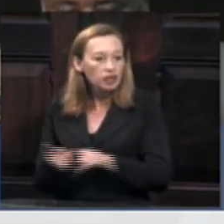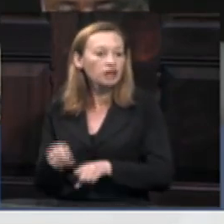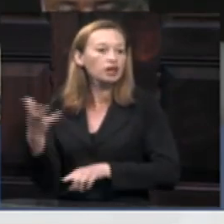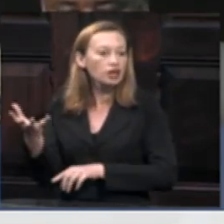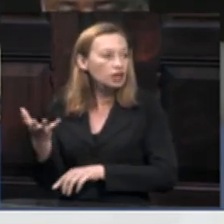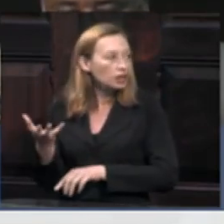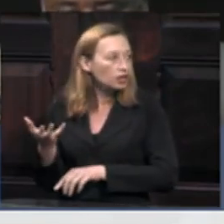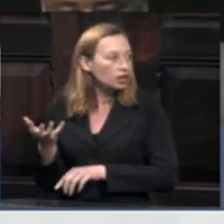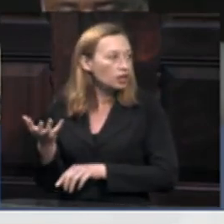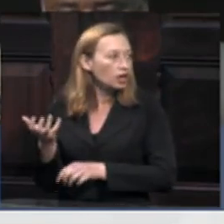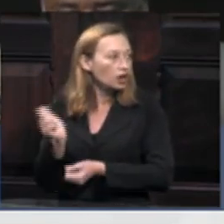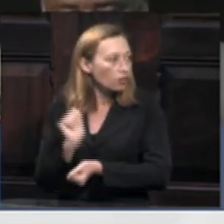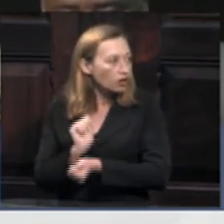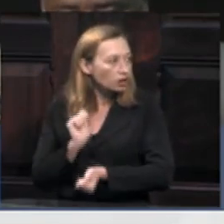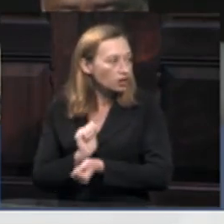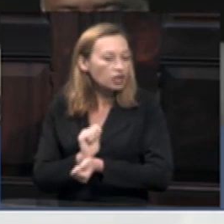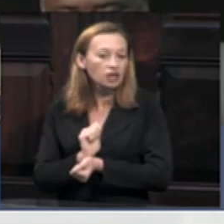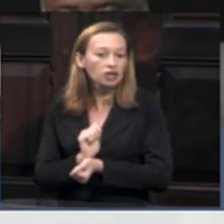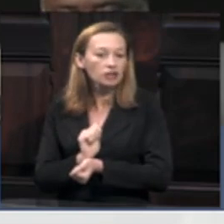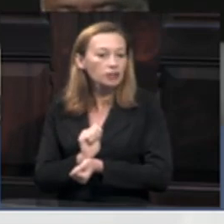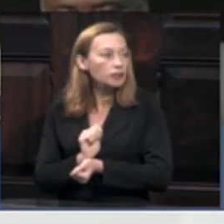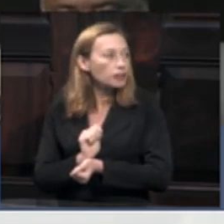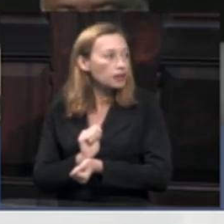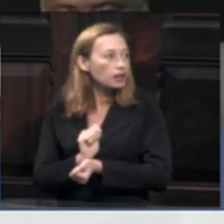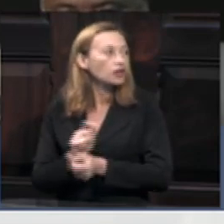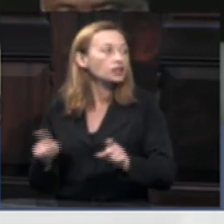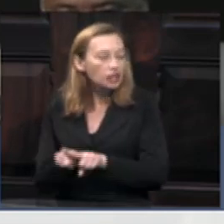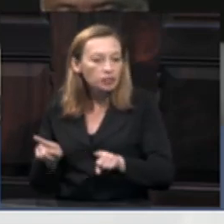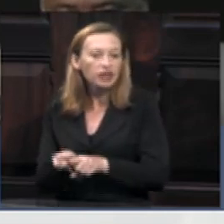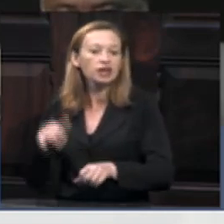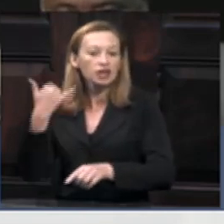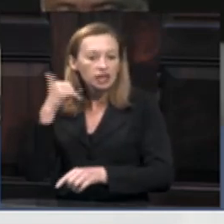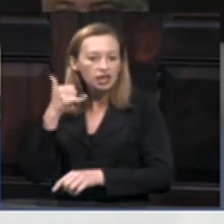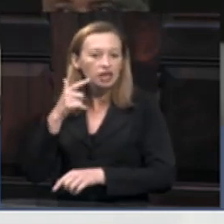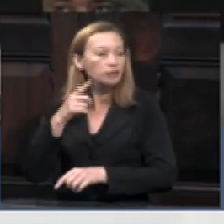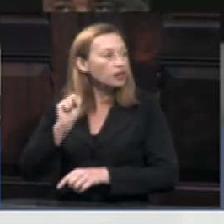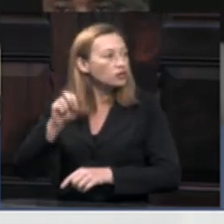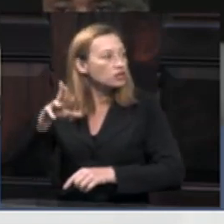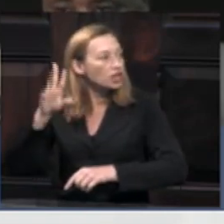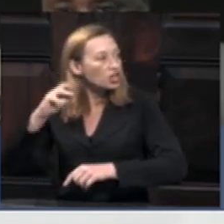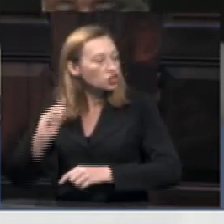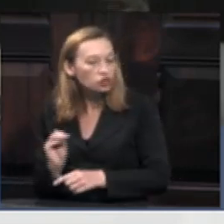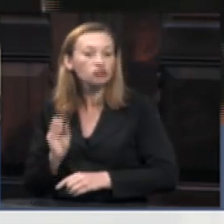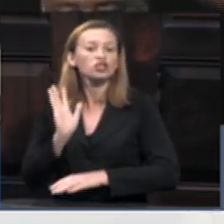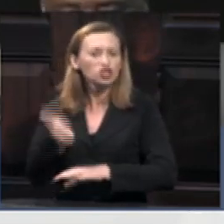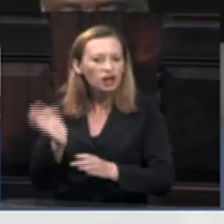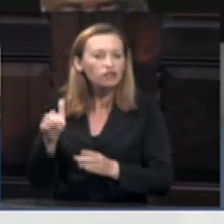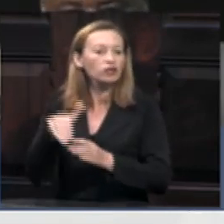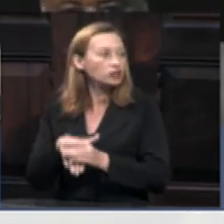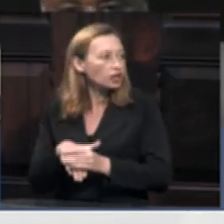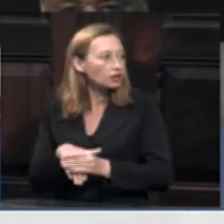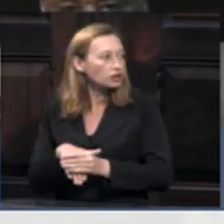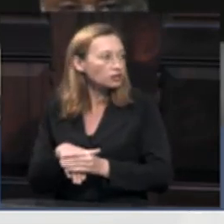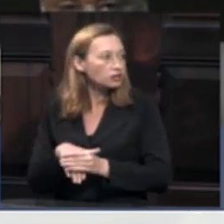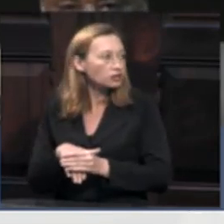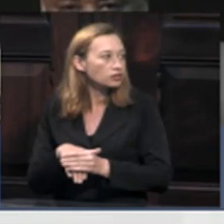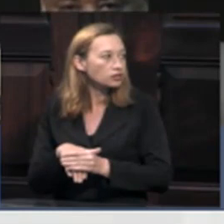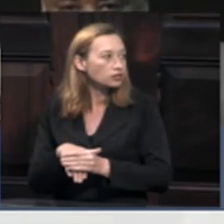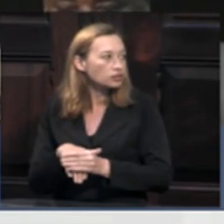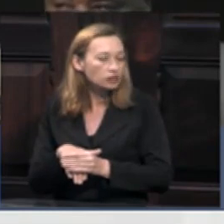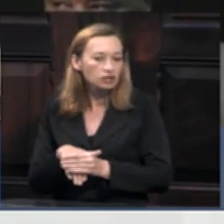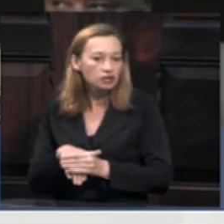ERJ. Liguei para o Sérgio. Então apaga o painel, pô. Não, está sendo votado. Nós estamos votando. A orientação das bancadas